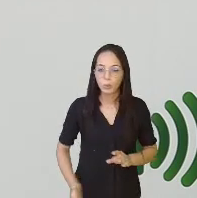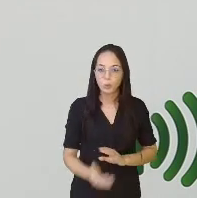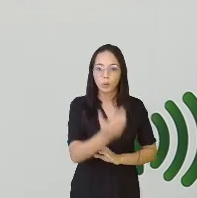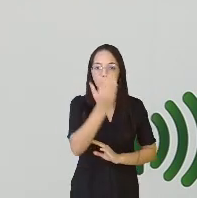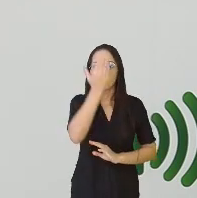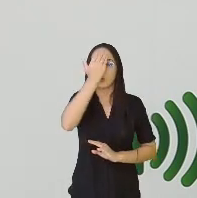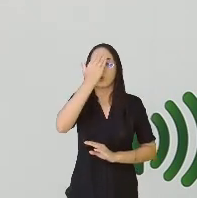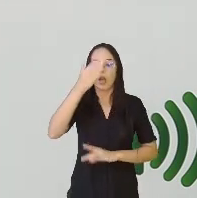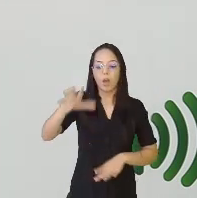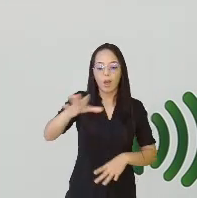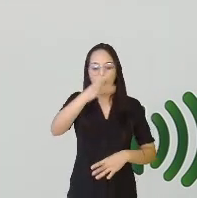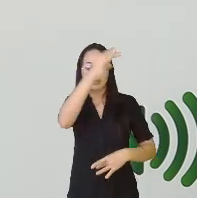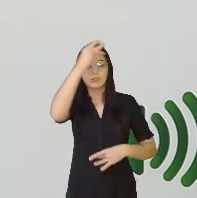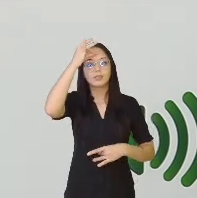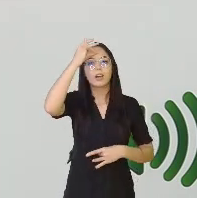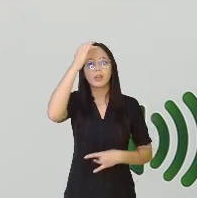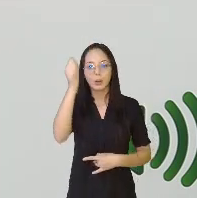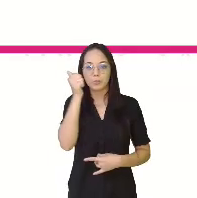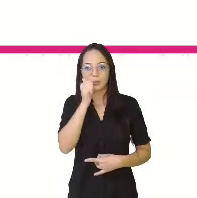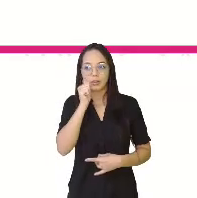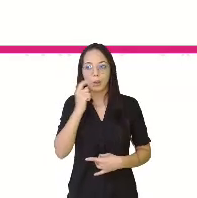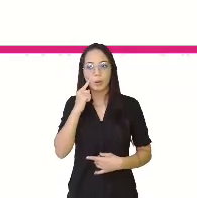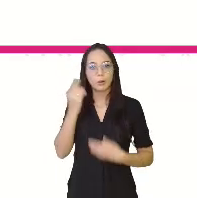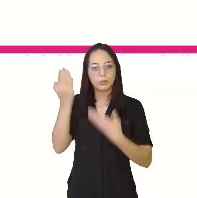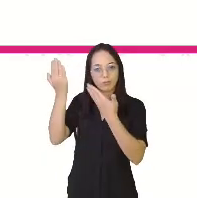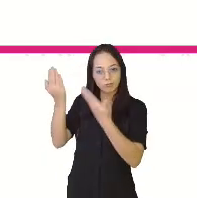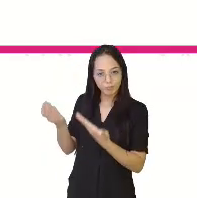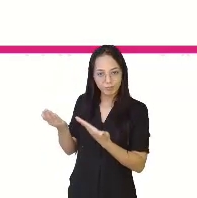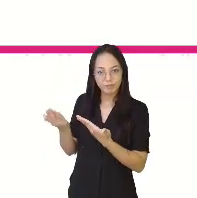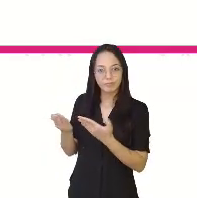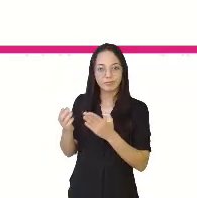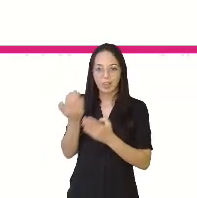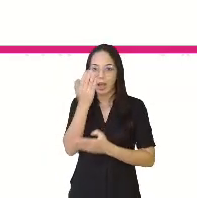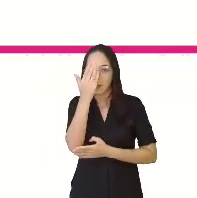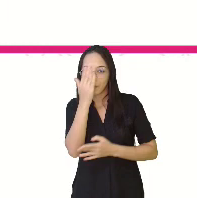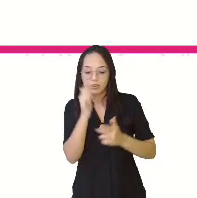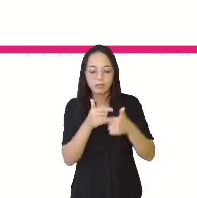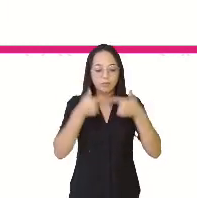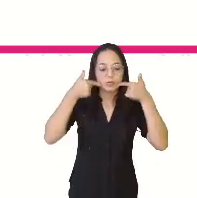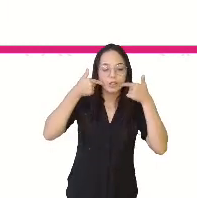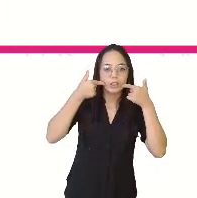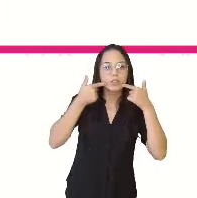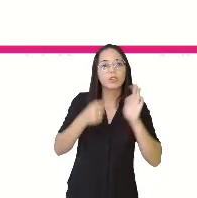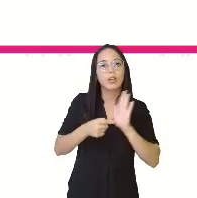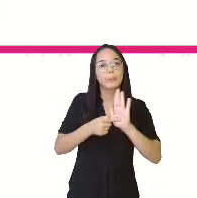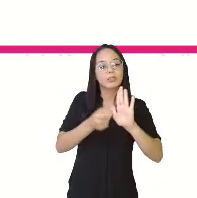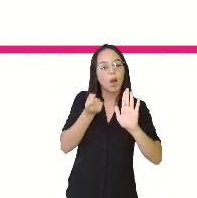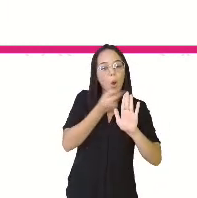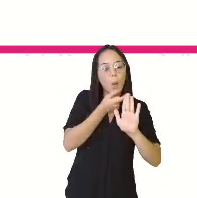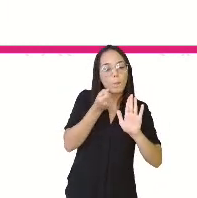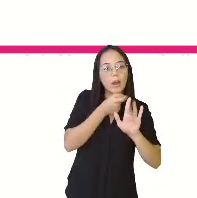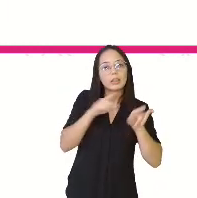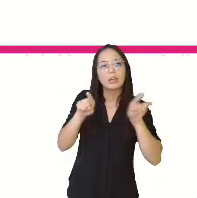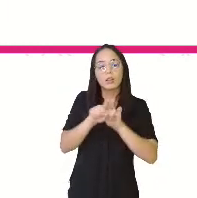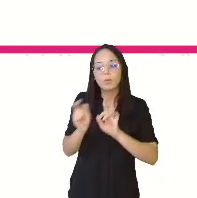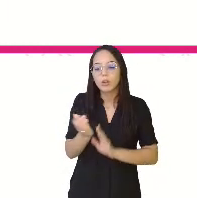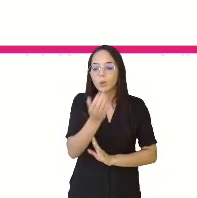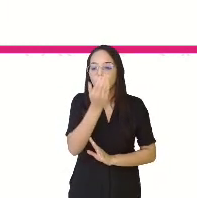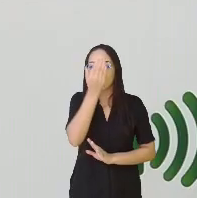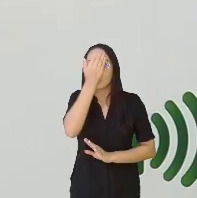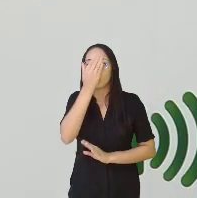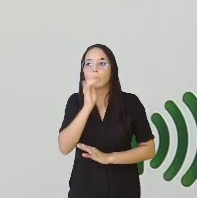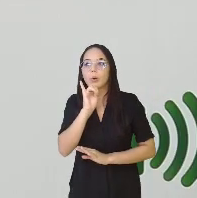tanto homem quanto mulher. Está aí a imagem, mais uma vez, tanto a máscara feliz, que representa a comédia, como a máscara triste,